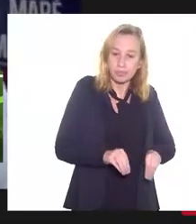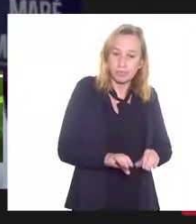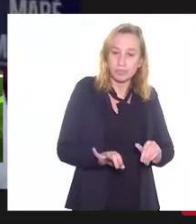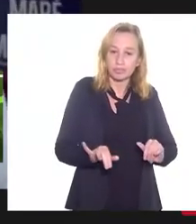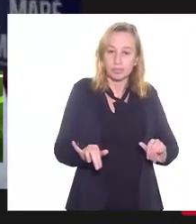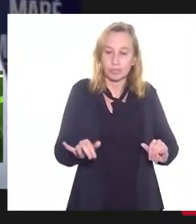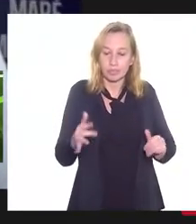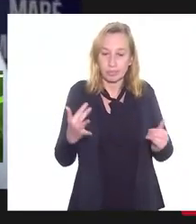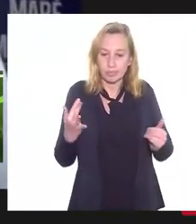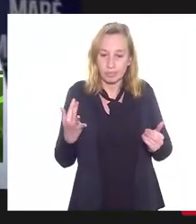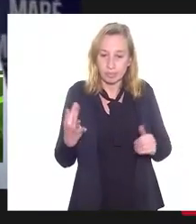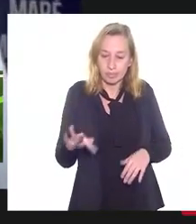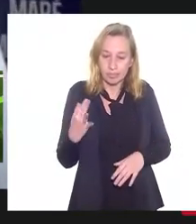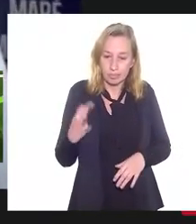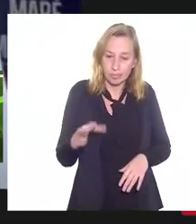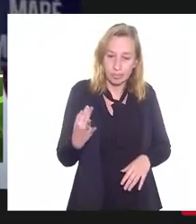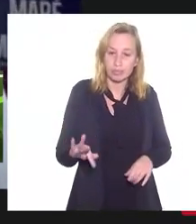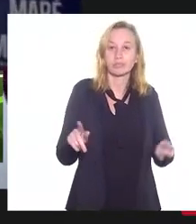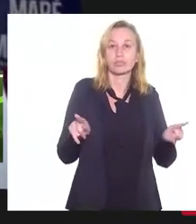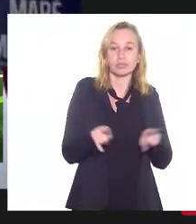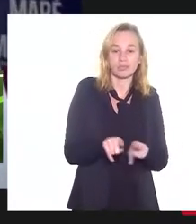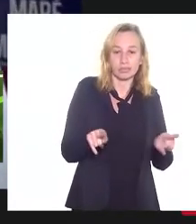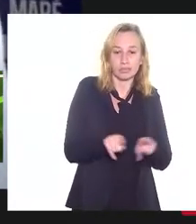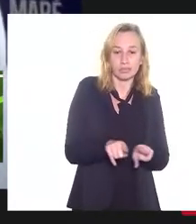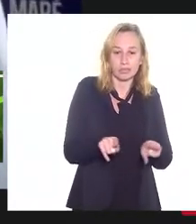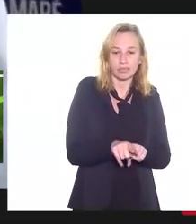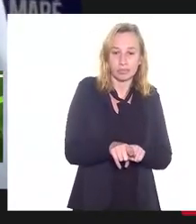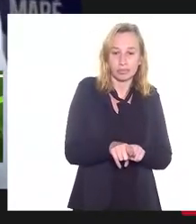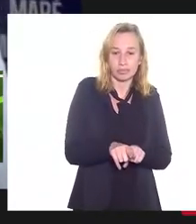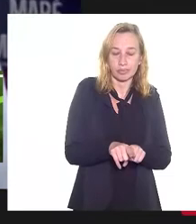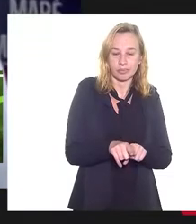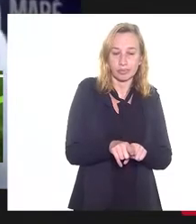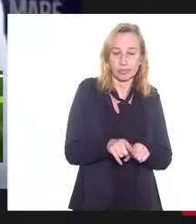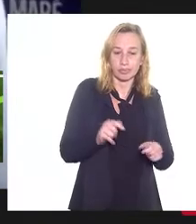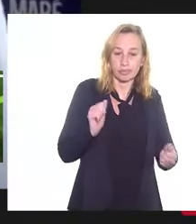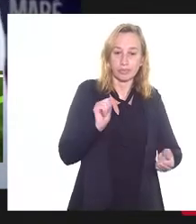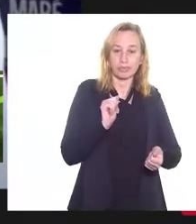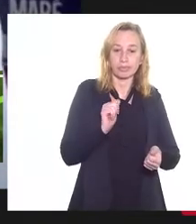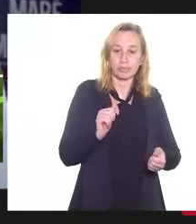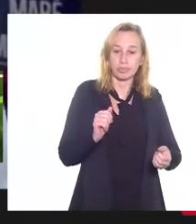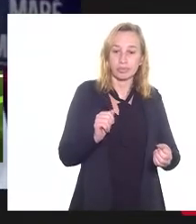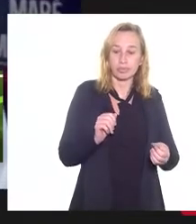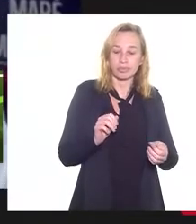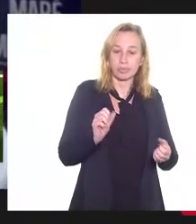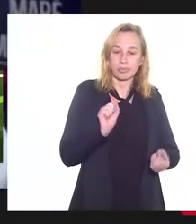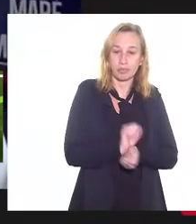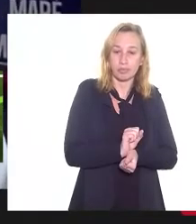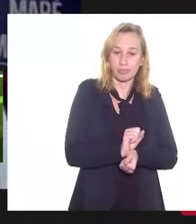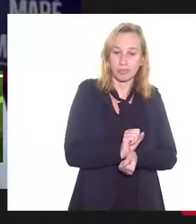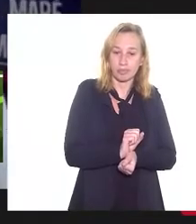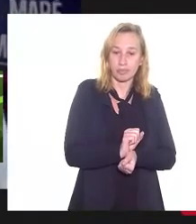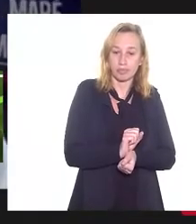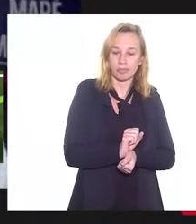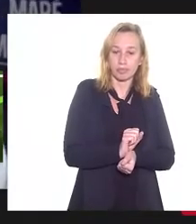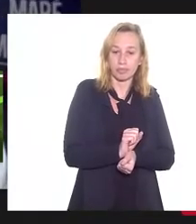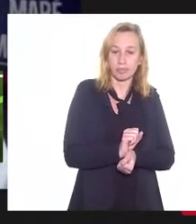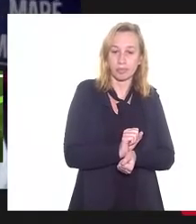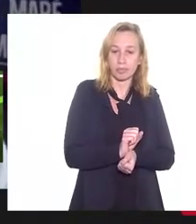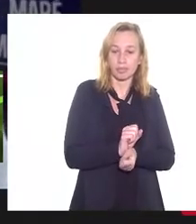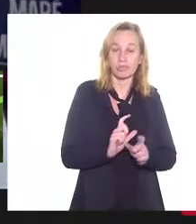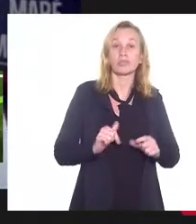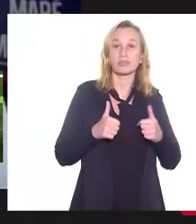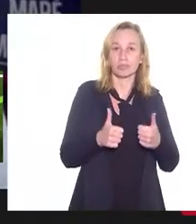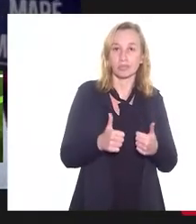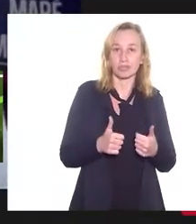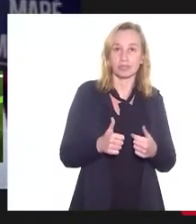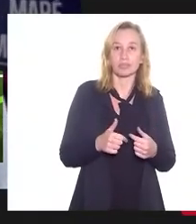causa efetivamente o cerceamento das liberdades religiosas. Então, aqui, ressaltar esse aspecto,